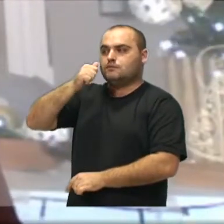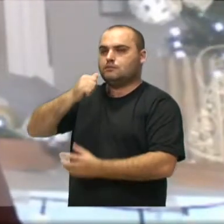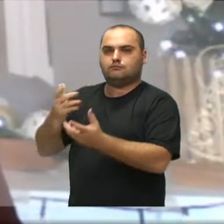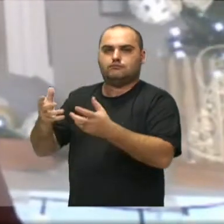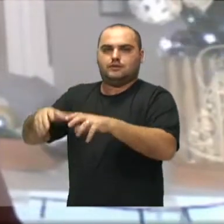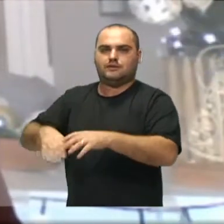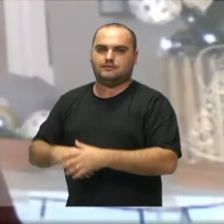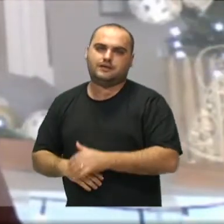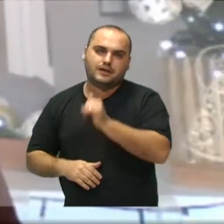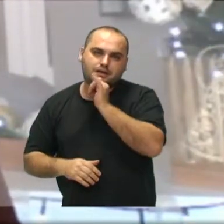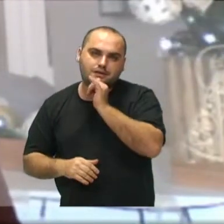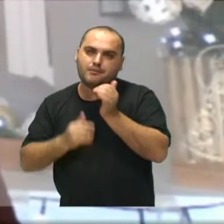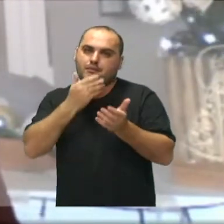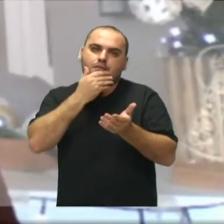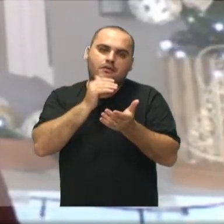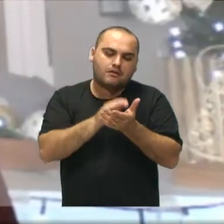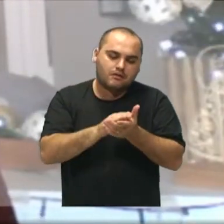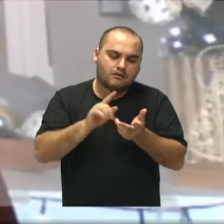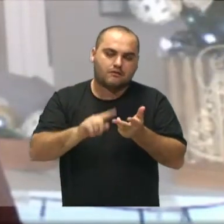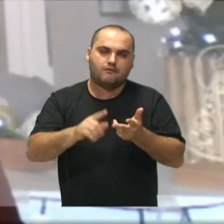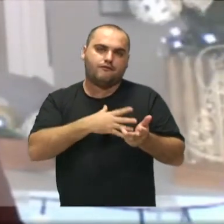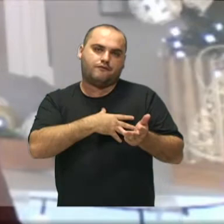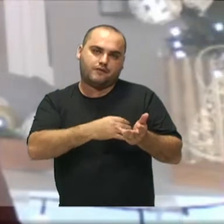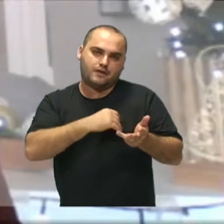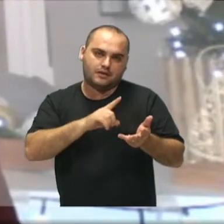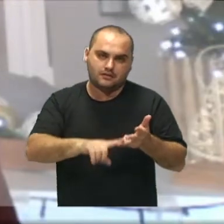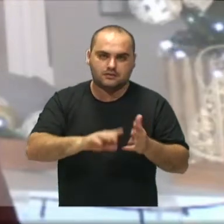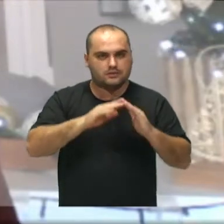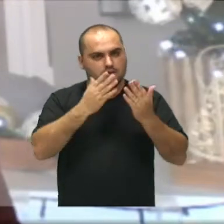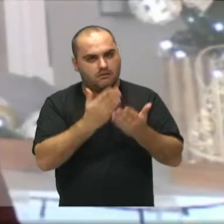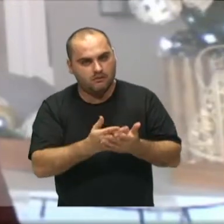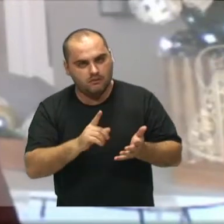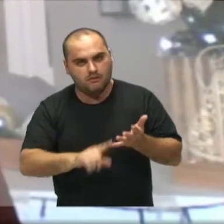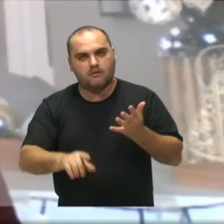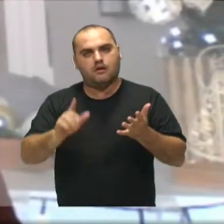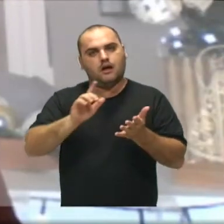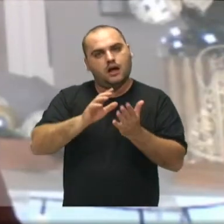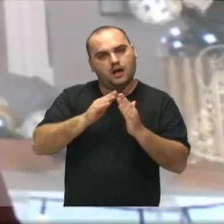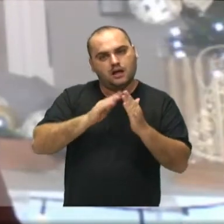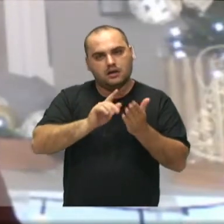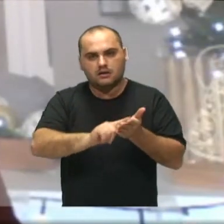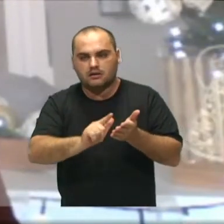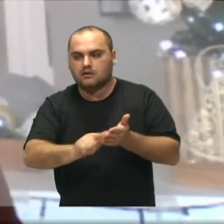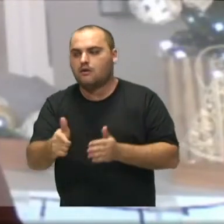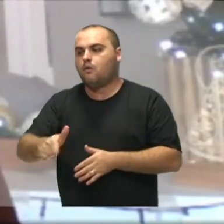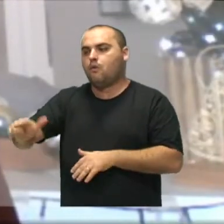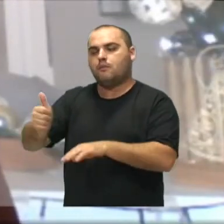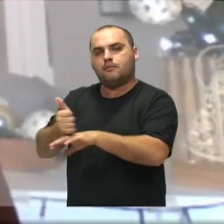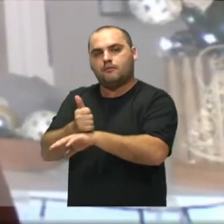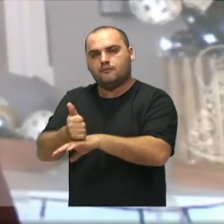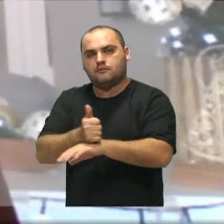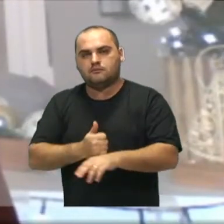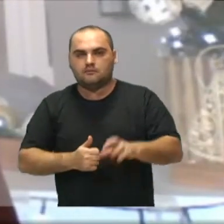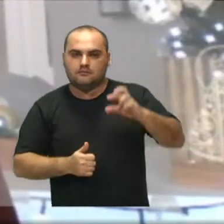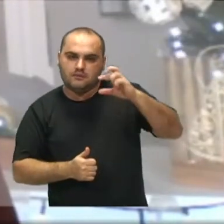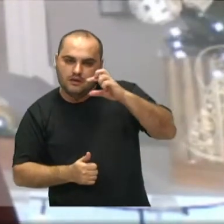o marido, vem os filhos, e aí envolve a escola, a casa limpa, outra profissão, o ciúme por conta das